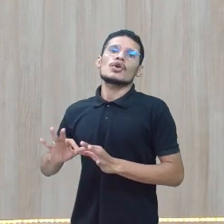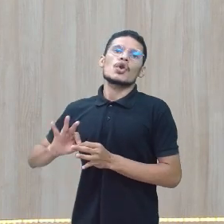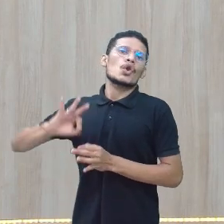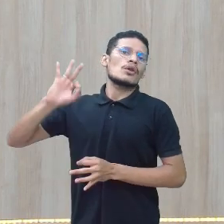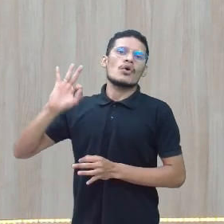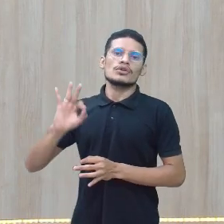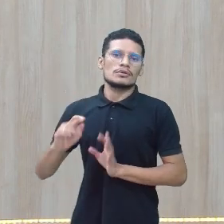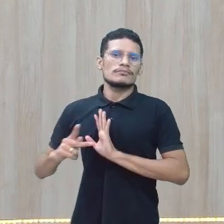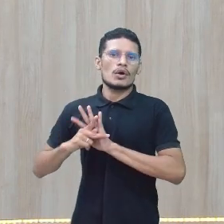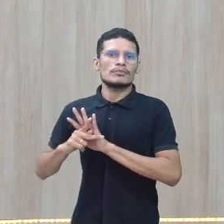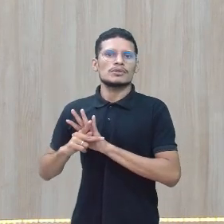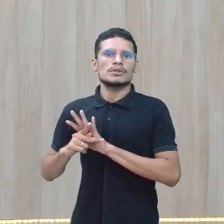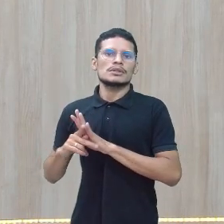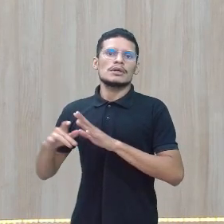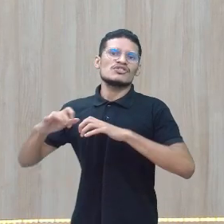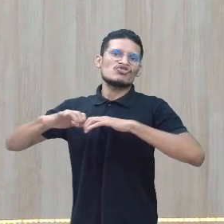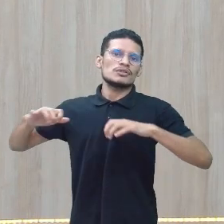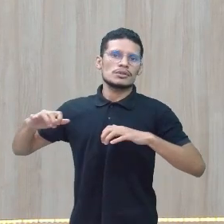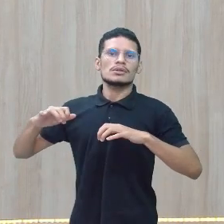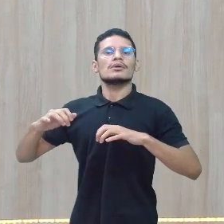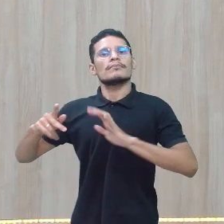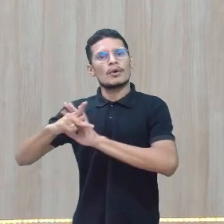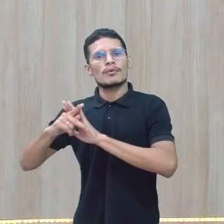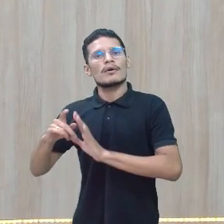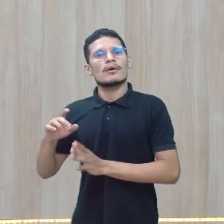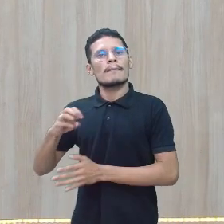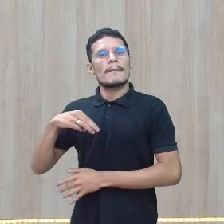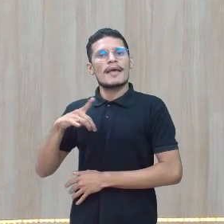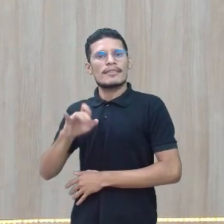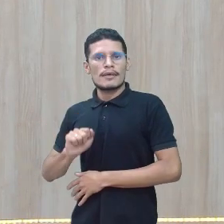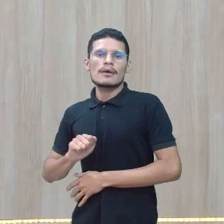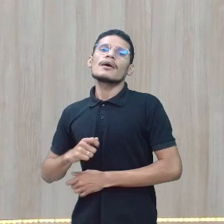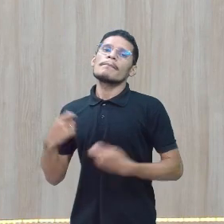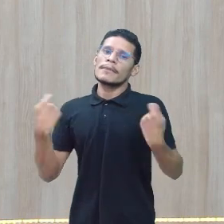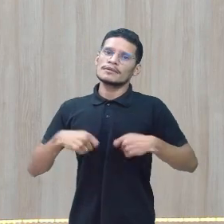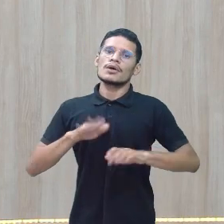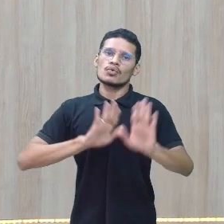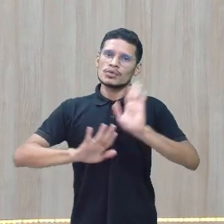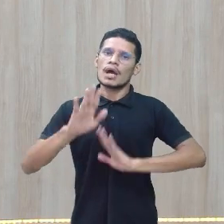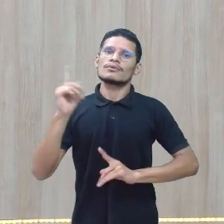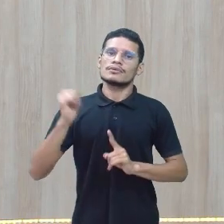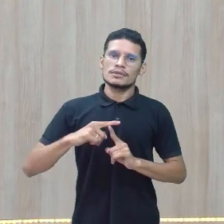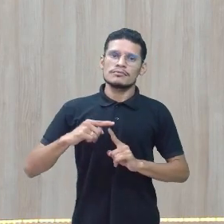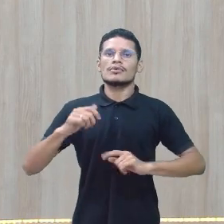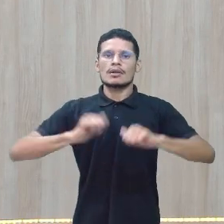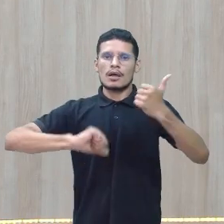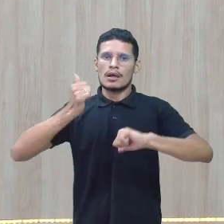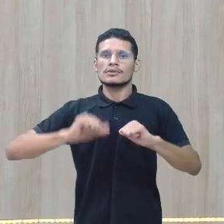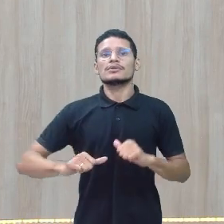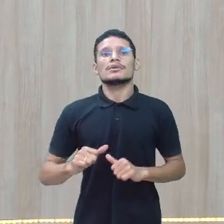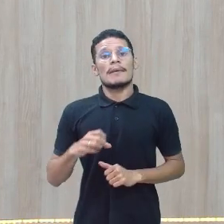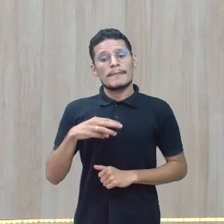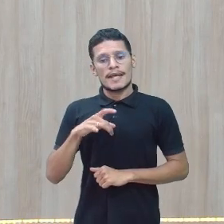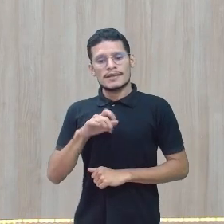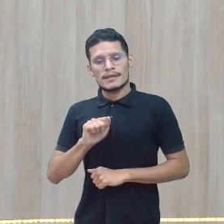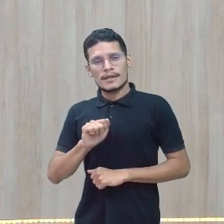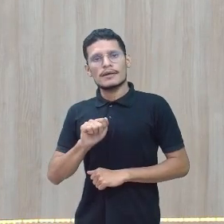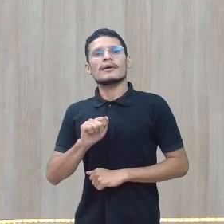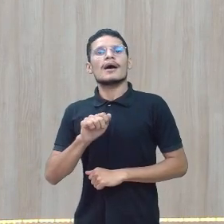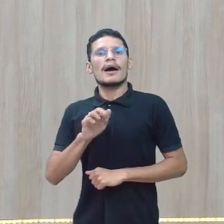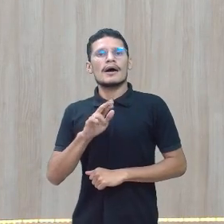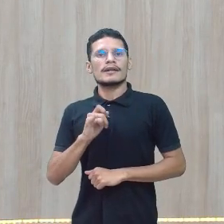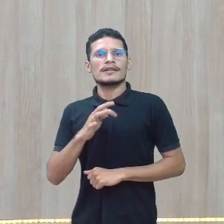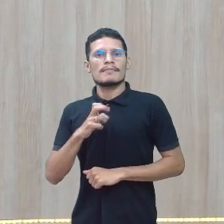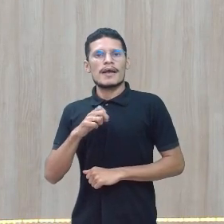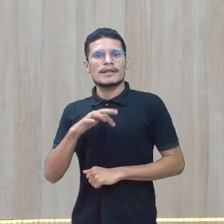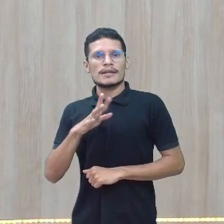né, gente? Então, a gente só precisa ter mais cuidado com esse tipo de análise. A média aritmética, ela serve justamente para isso, para que eu